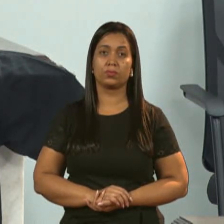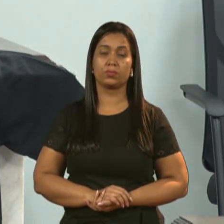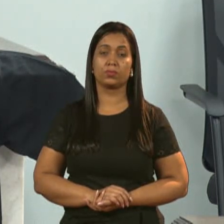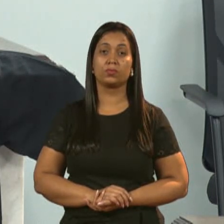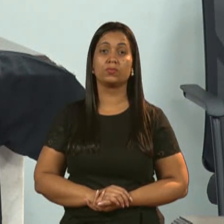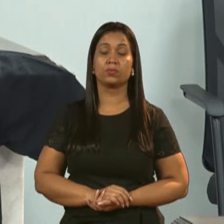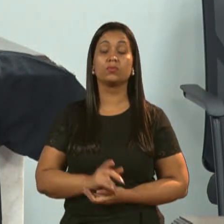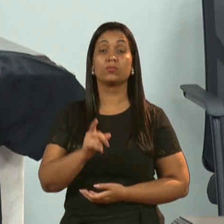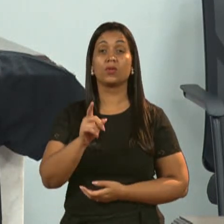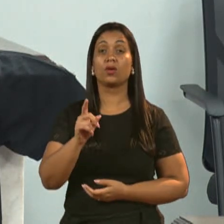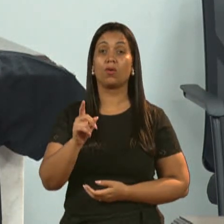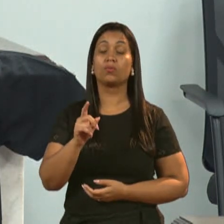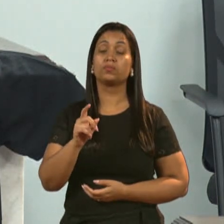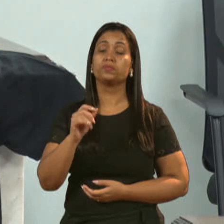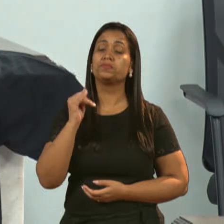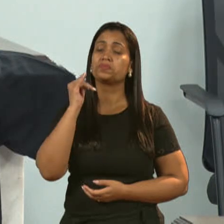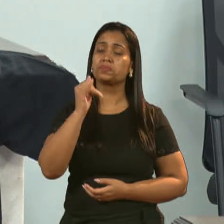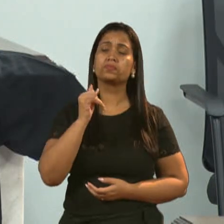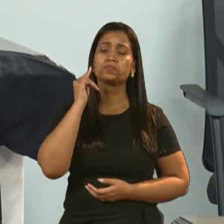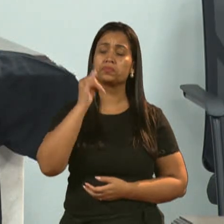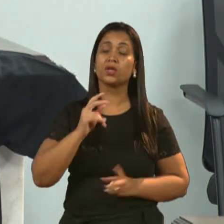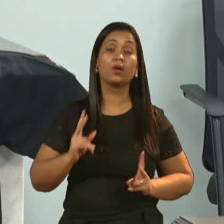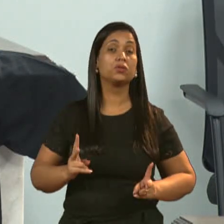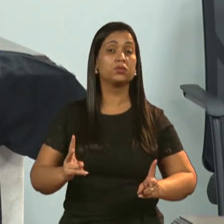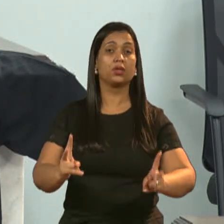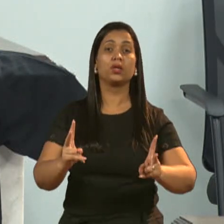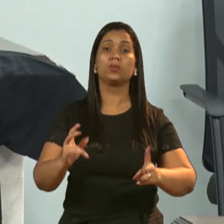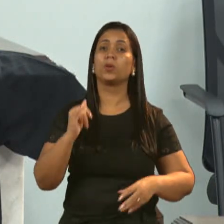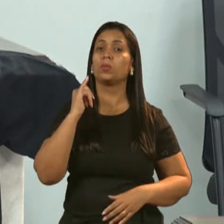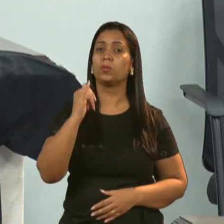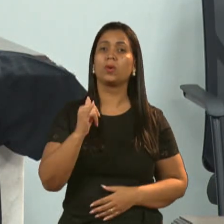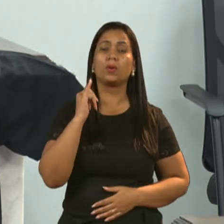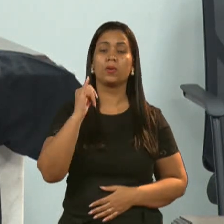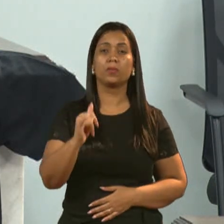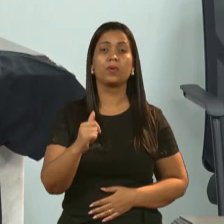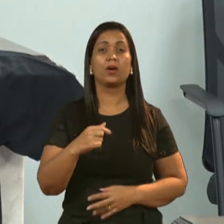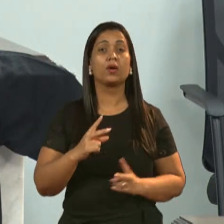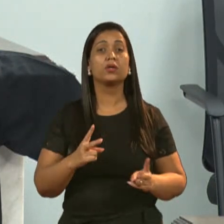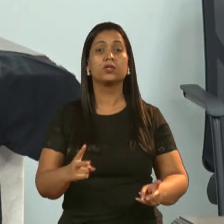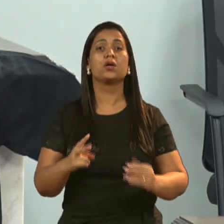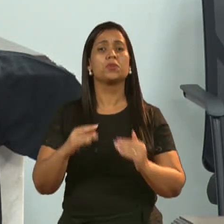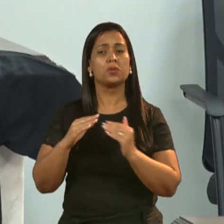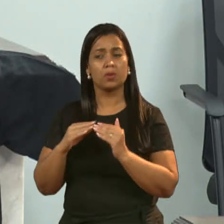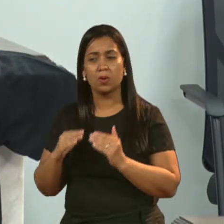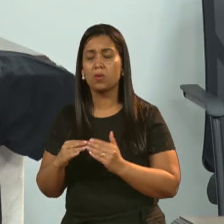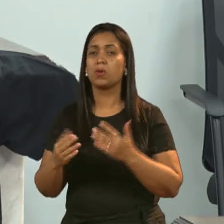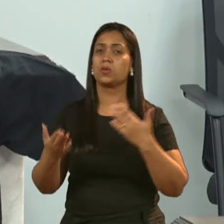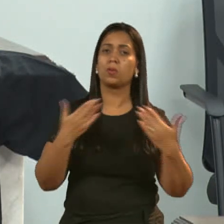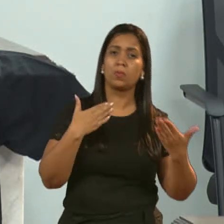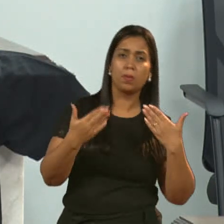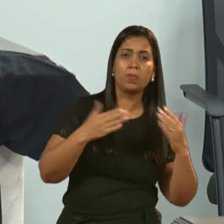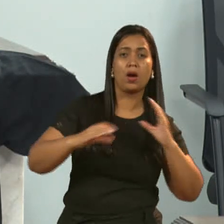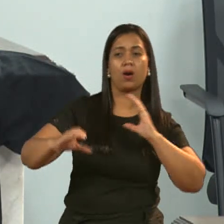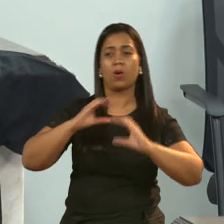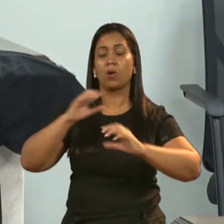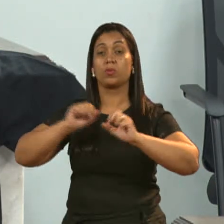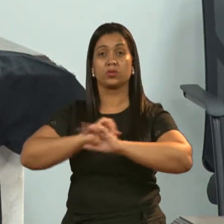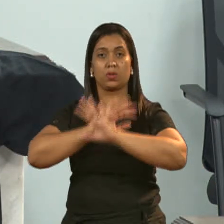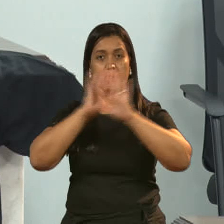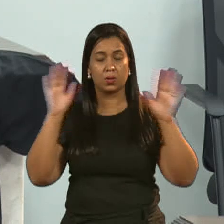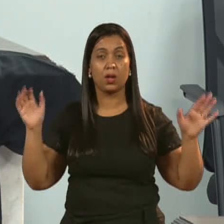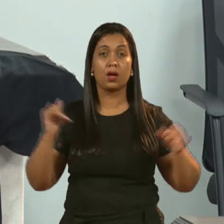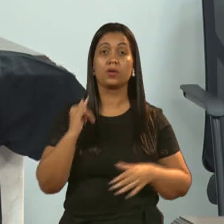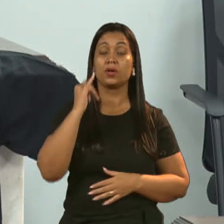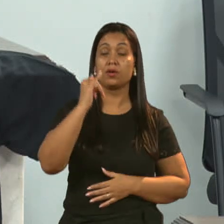essa mensagem é a mensagem que eu sempre carrego comigo, que eu sempre sou a favor do diálogo, da comunicação clara e objetiva. Eu quero aqui